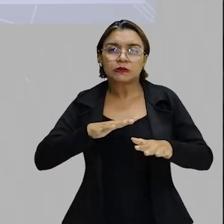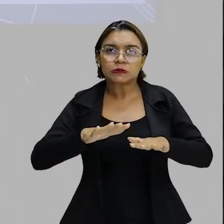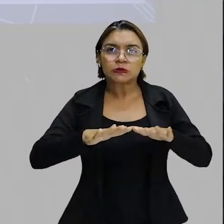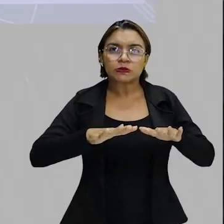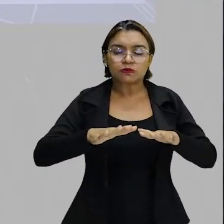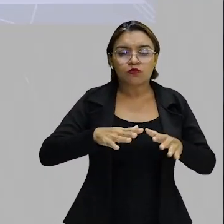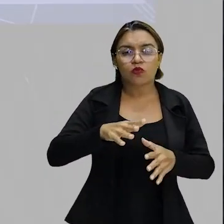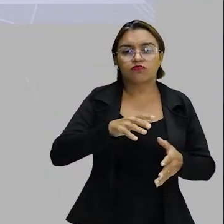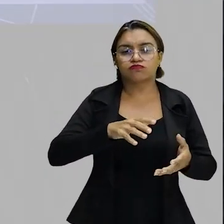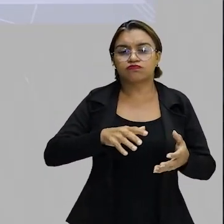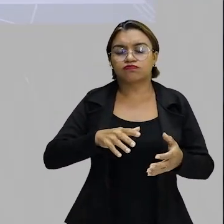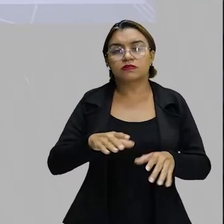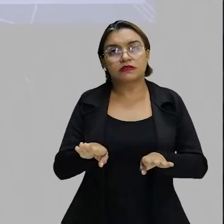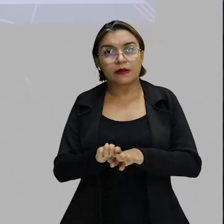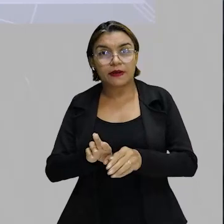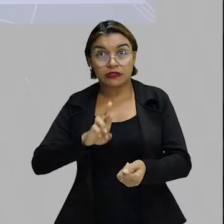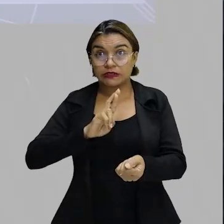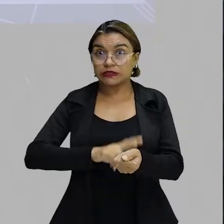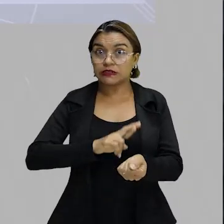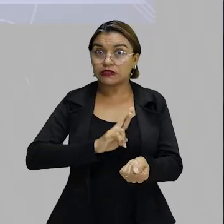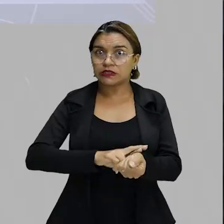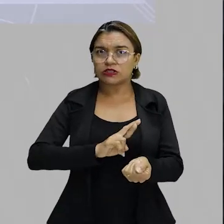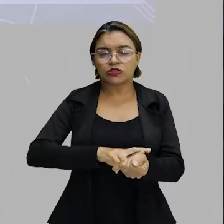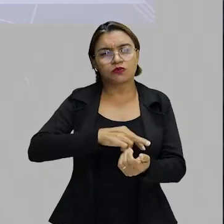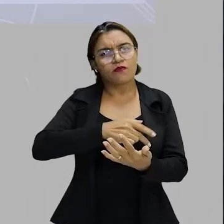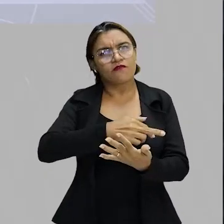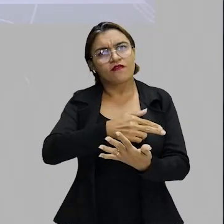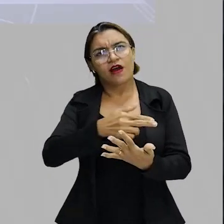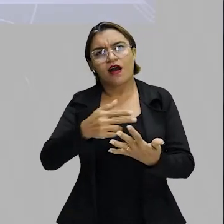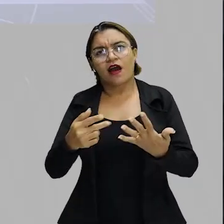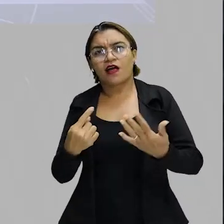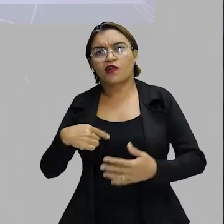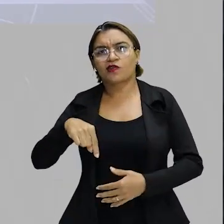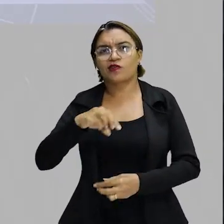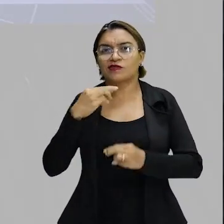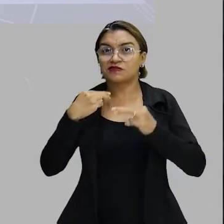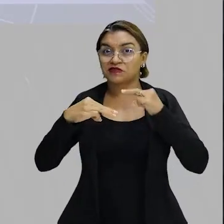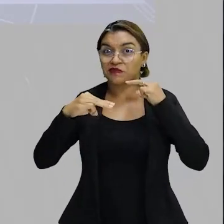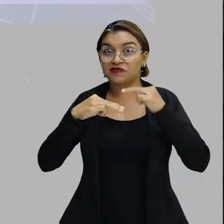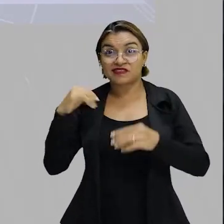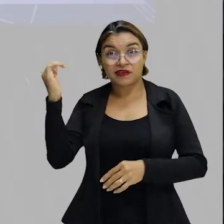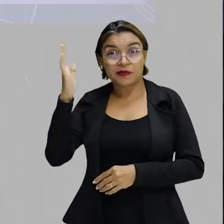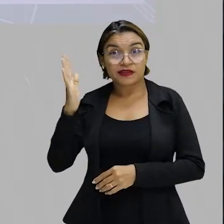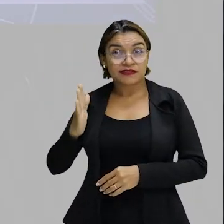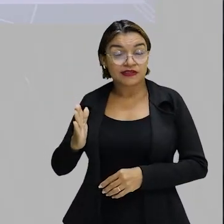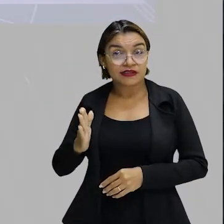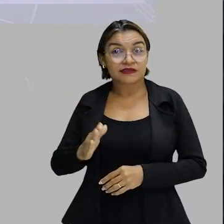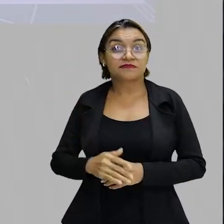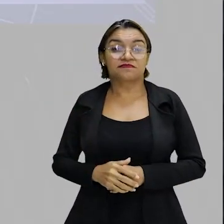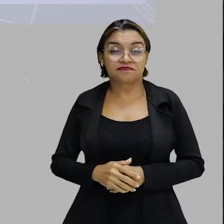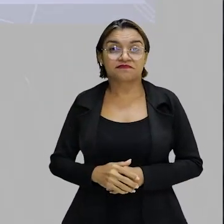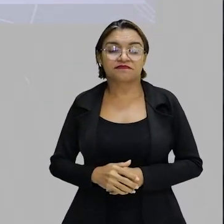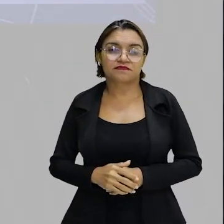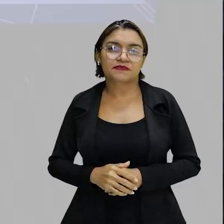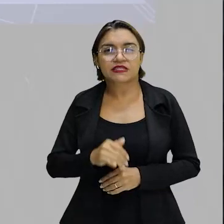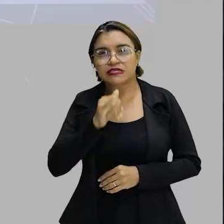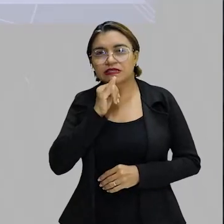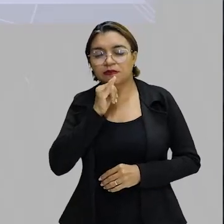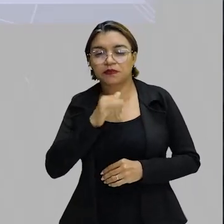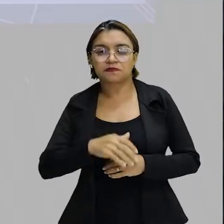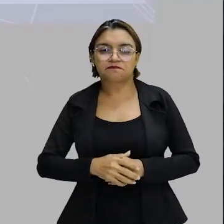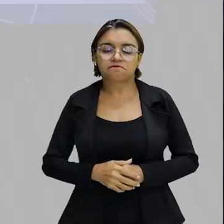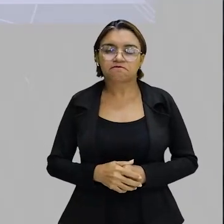movimentos, muitos ritmos, né, na nossa música brasileira, mas a gente sempre vê, principalmente, vai chegar